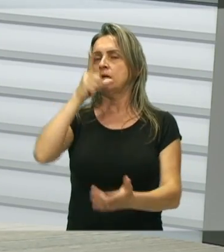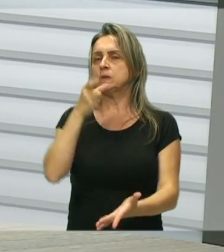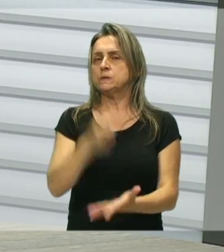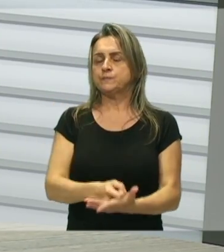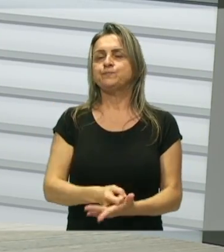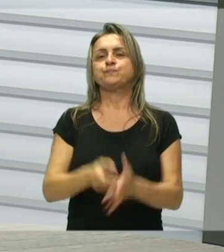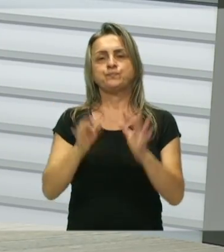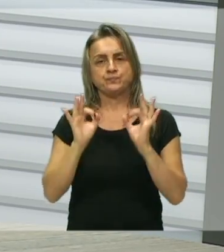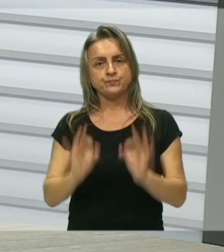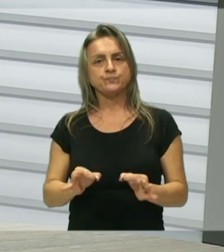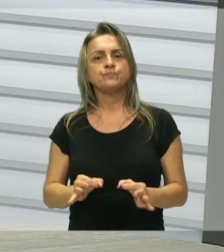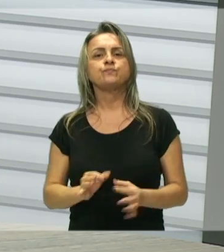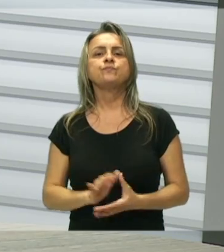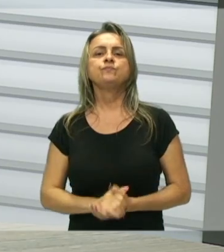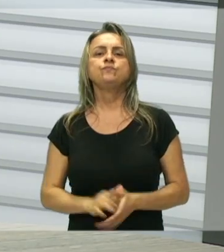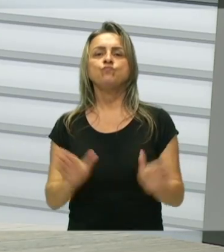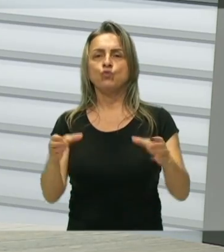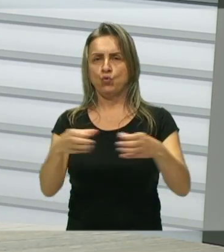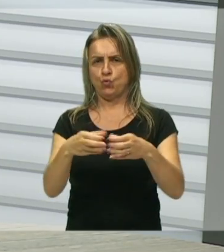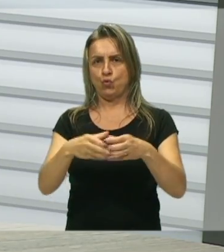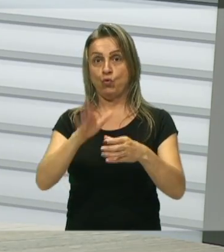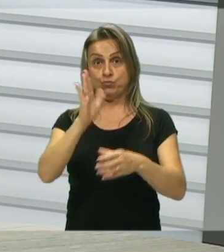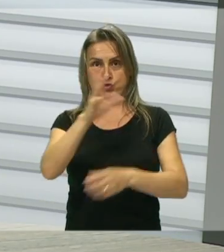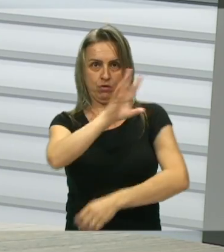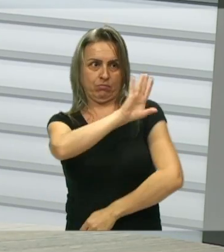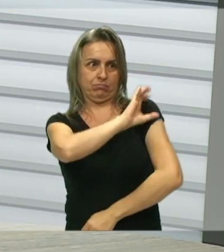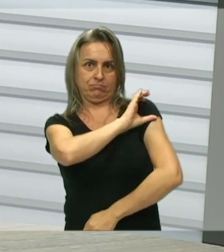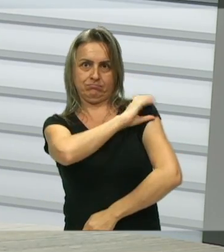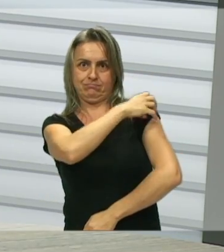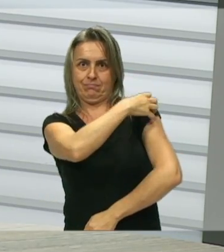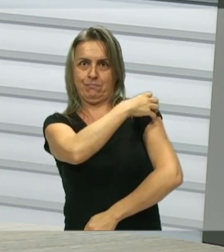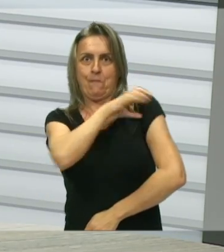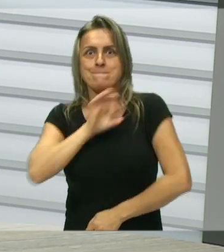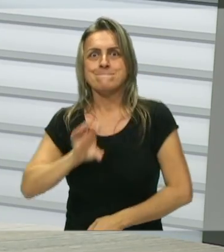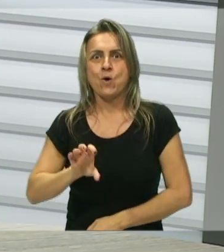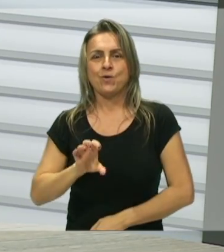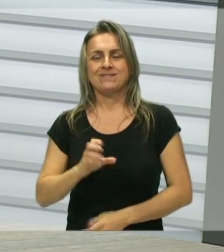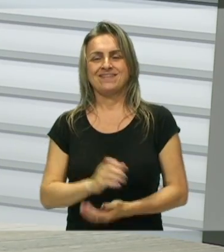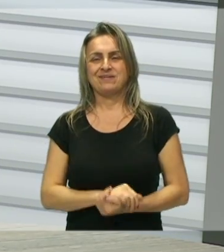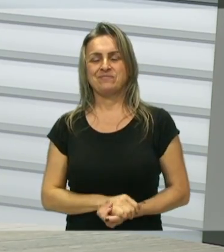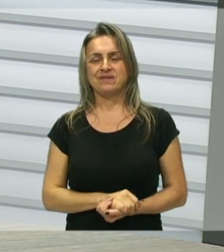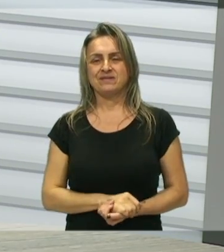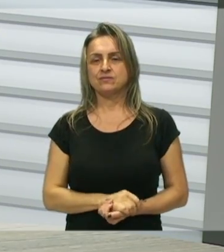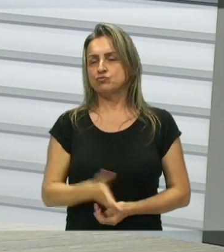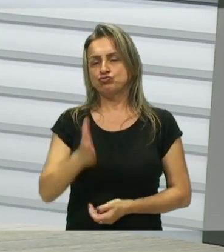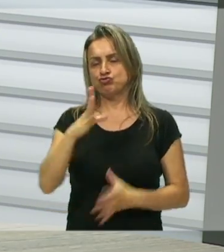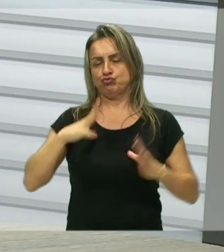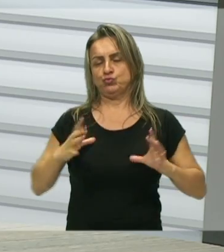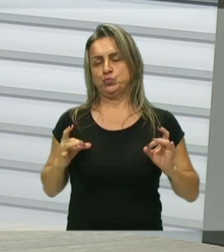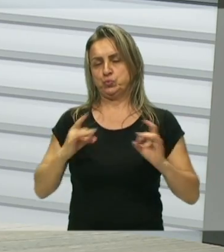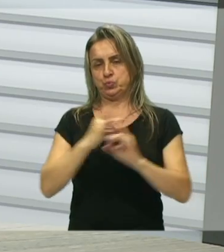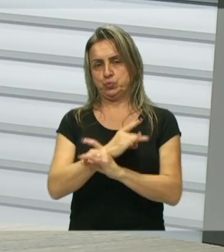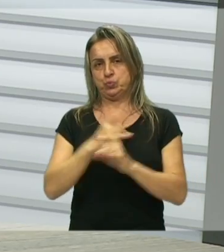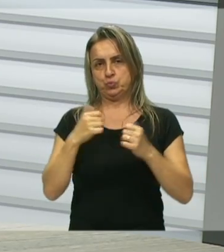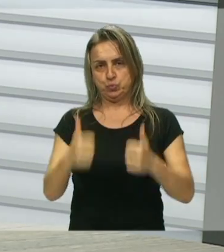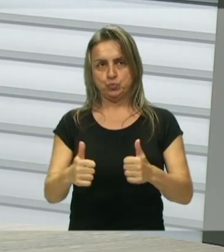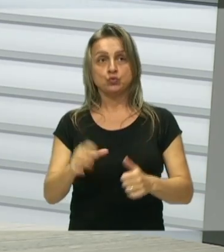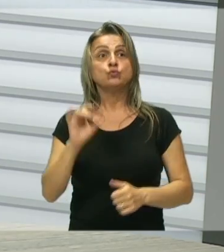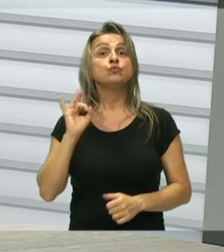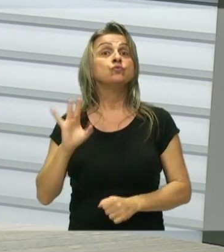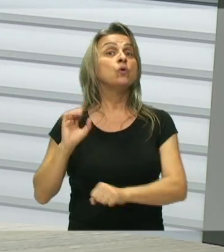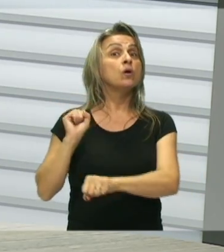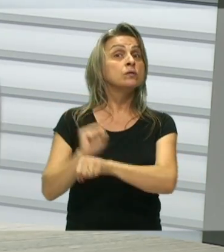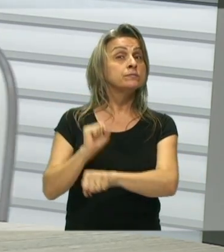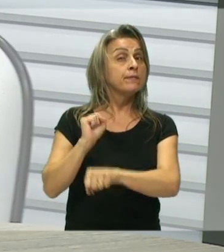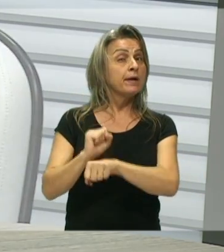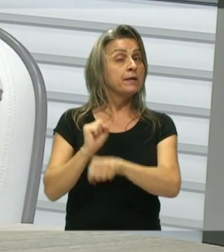pessoal já se empoderou de tudo, já está tudo praticamente pronto, só esperando o